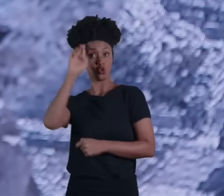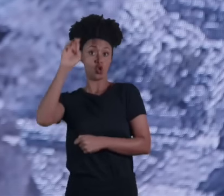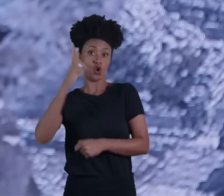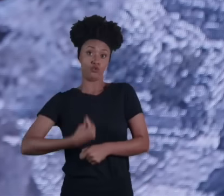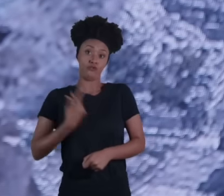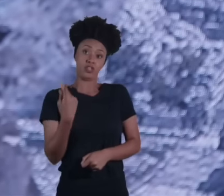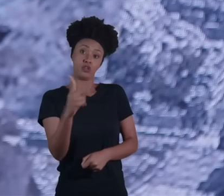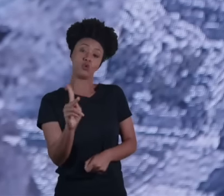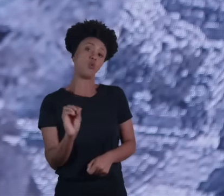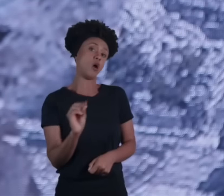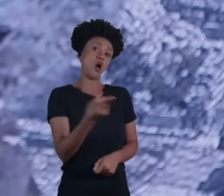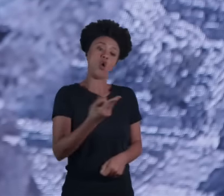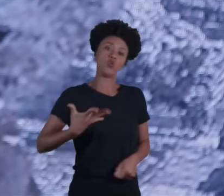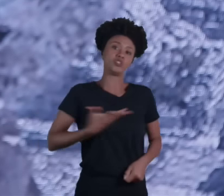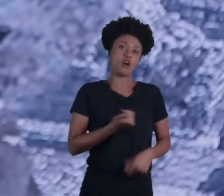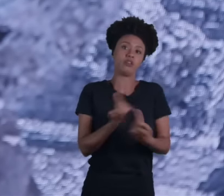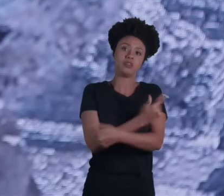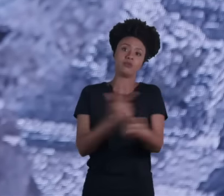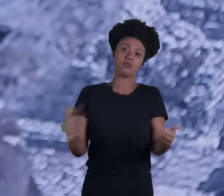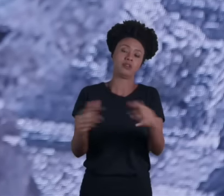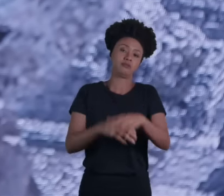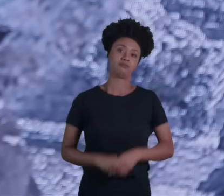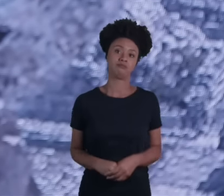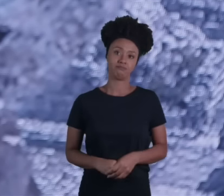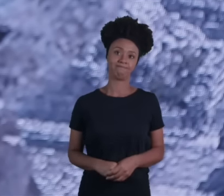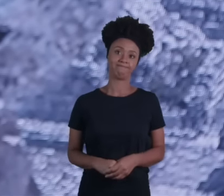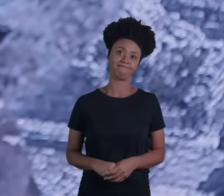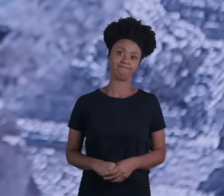ou ele não será o Salvador.